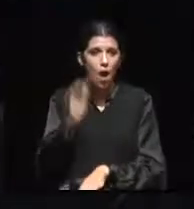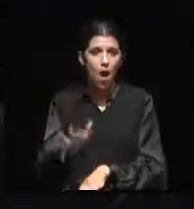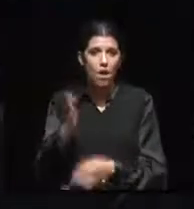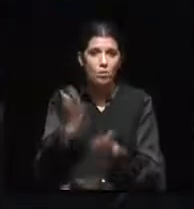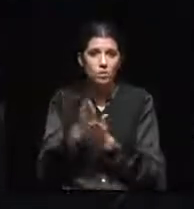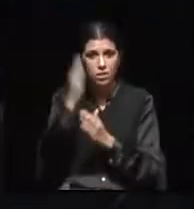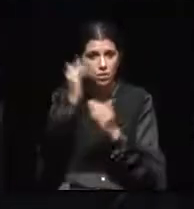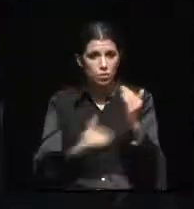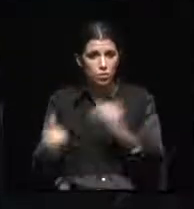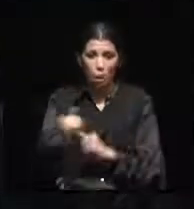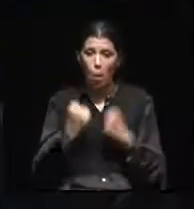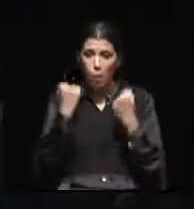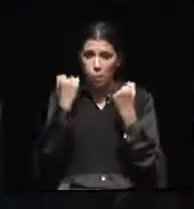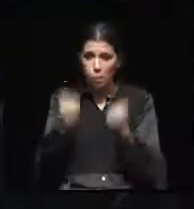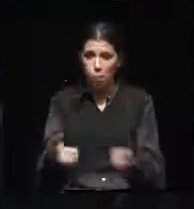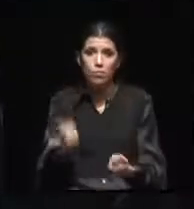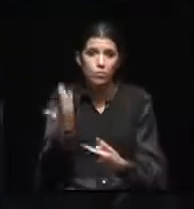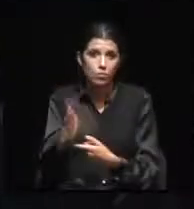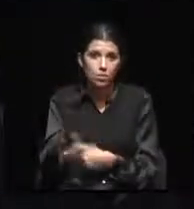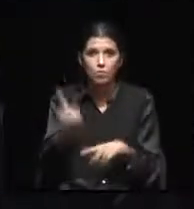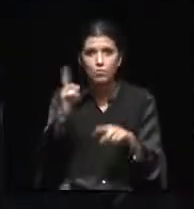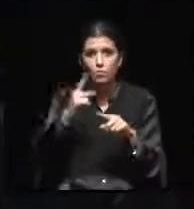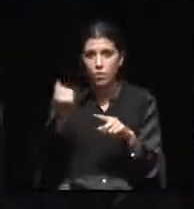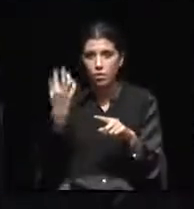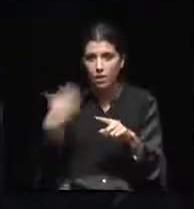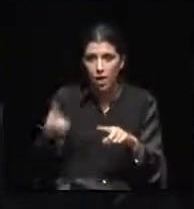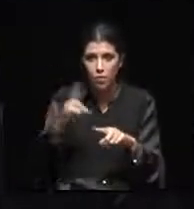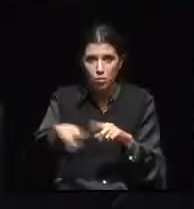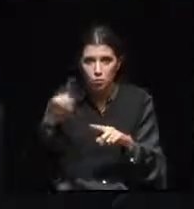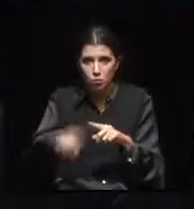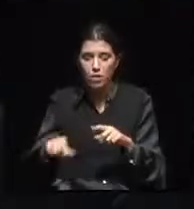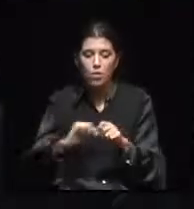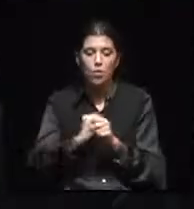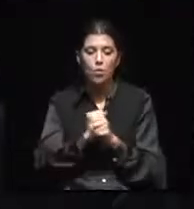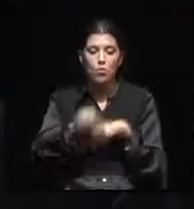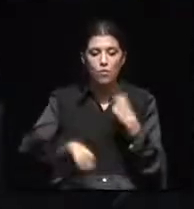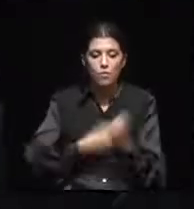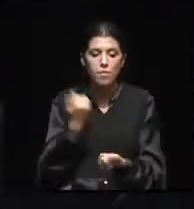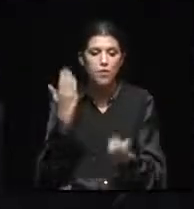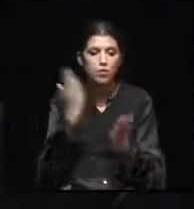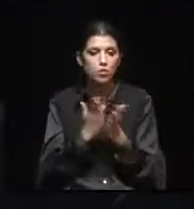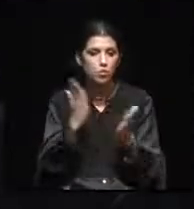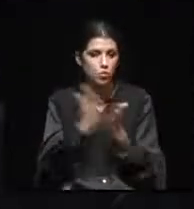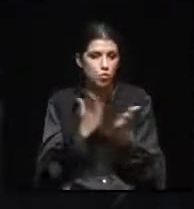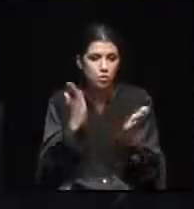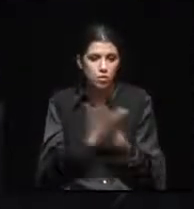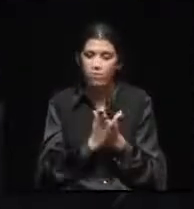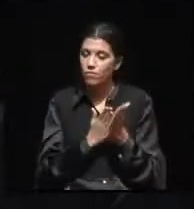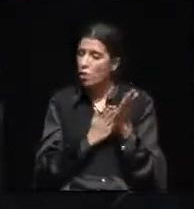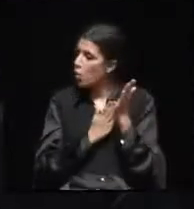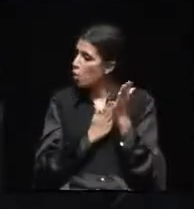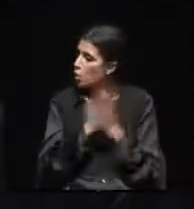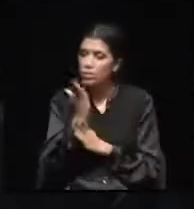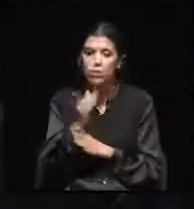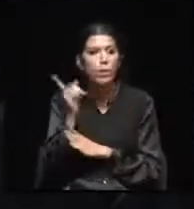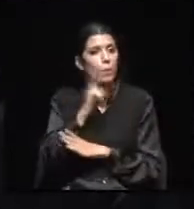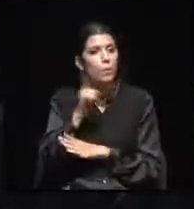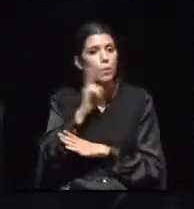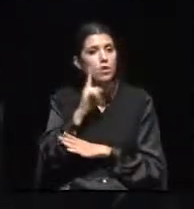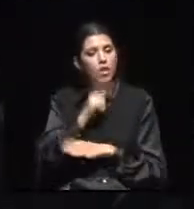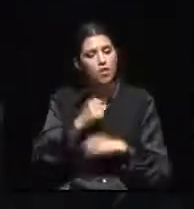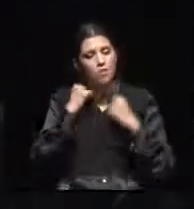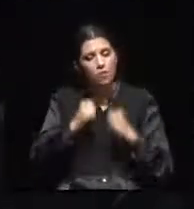superior a milhares de jovens, nomeadamente as propinas, o movimento associativo estudantil continua a ser uma importante